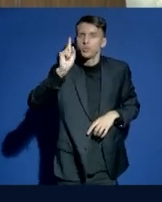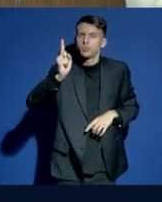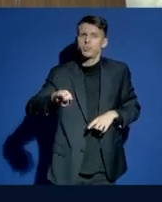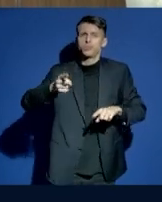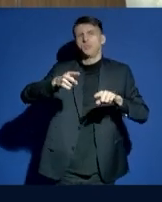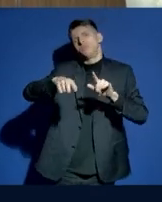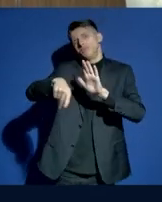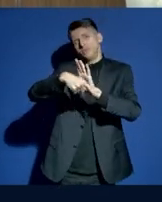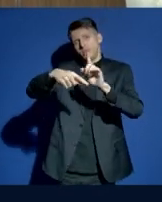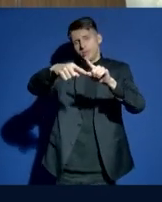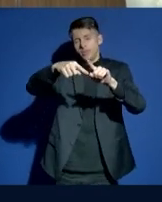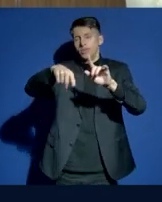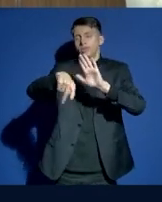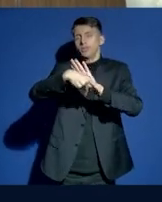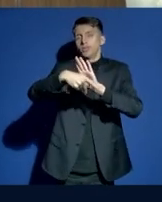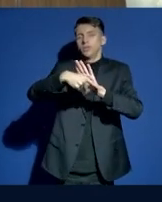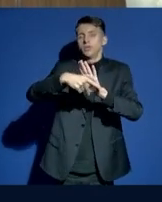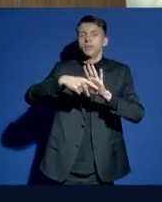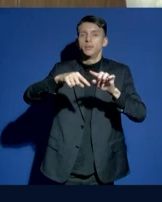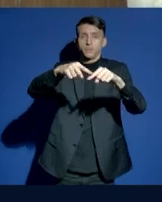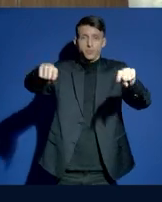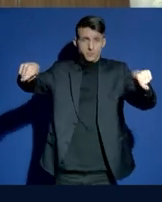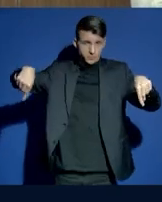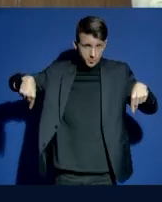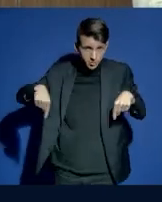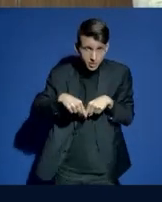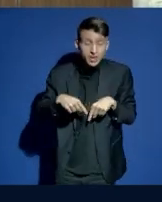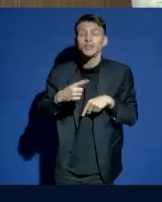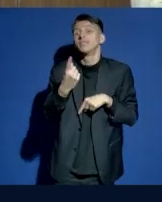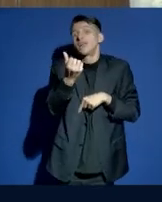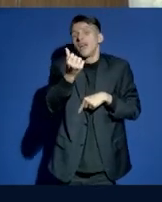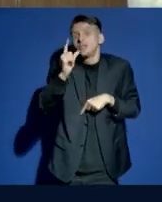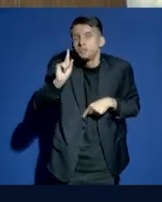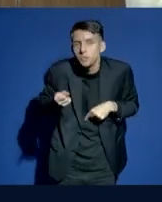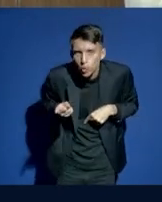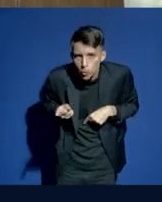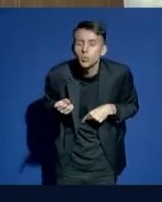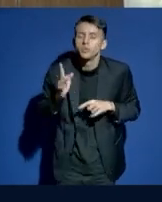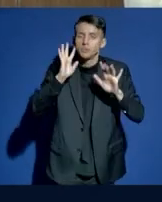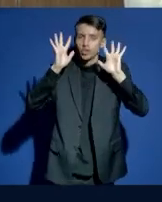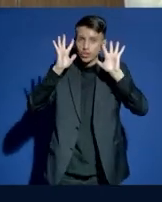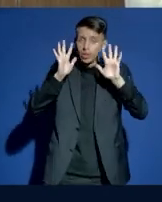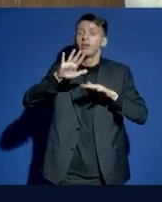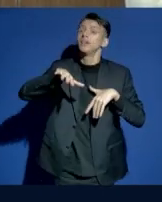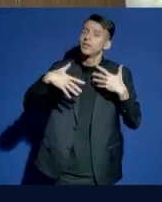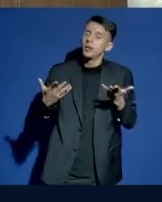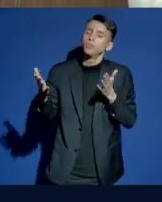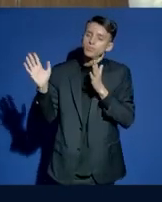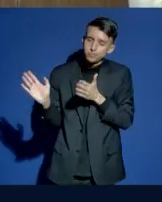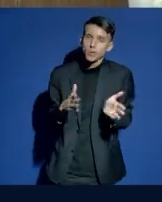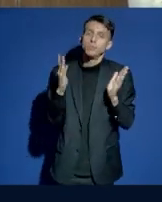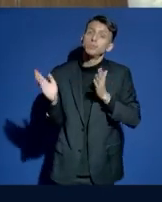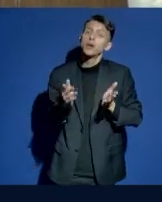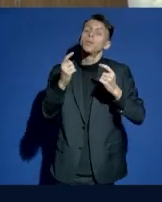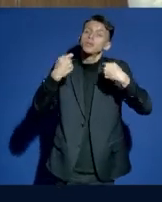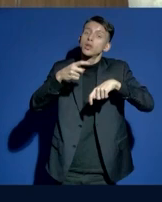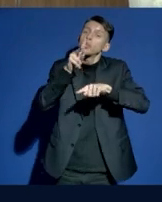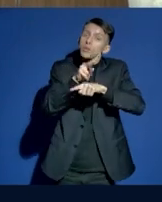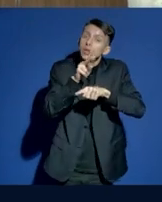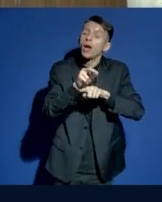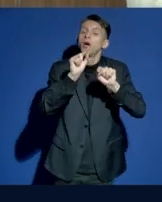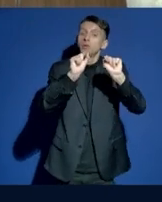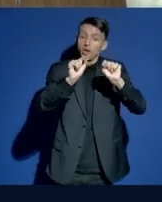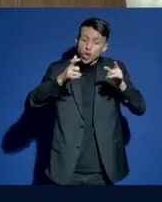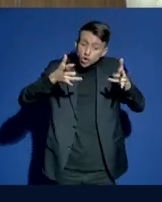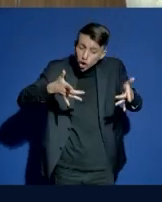ano fechando na cana famosa cana de três dígitos né então a produtividade vem desde que a gente cuide do principal ativo que é